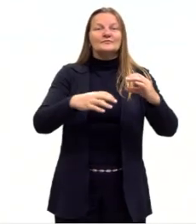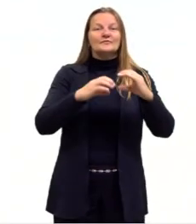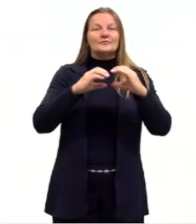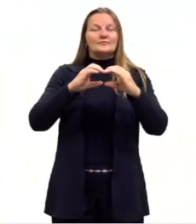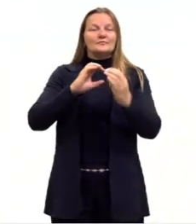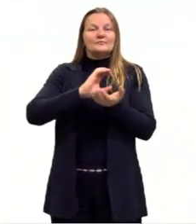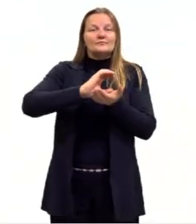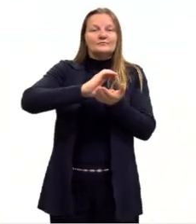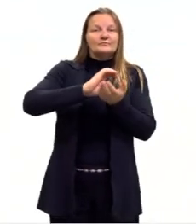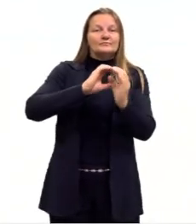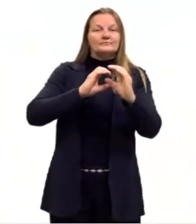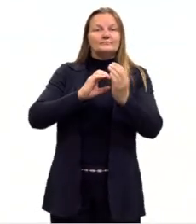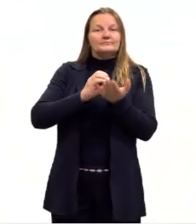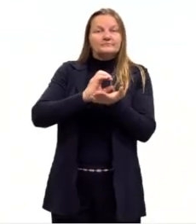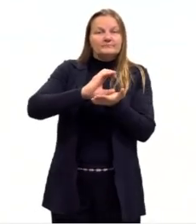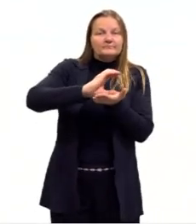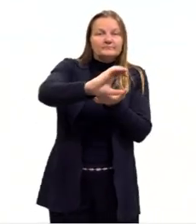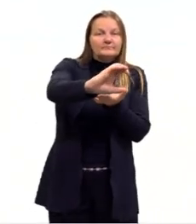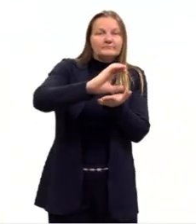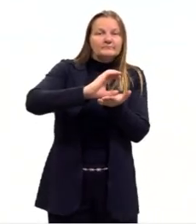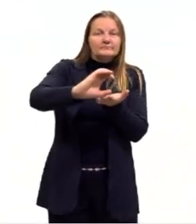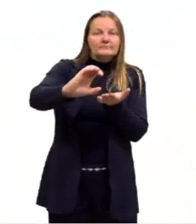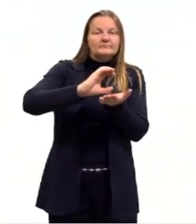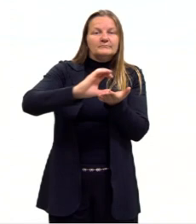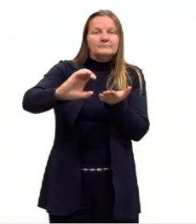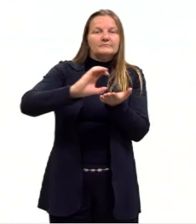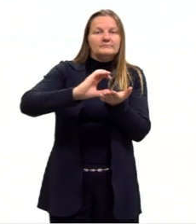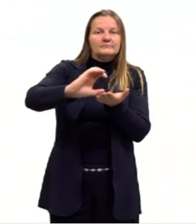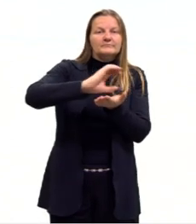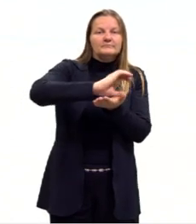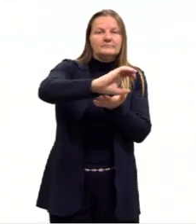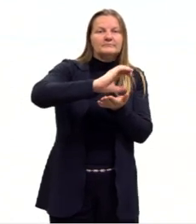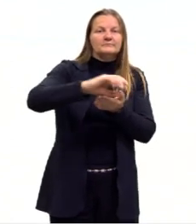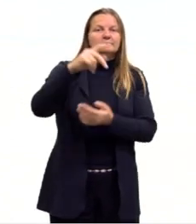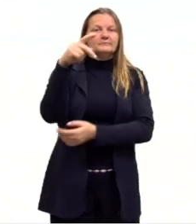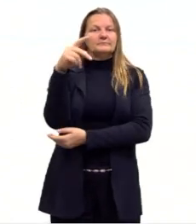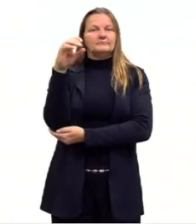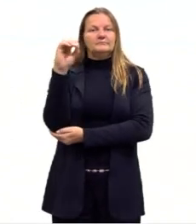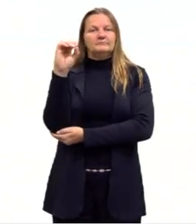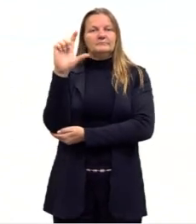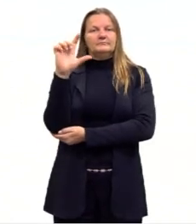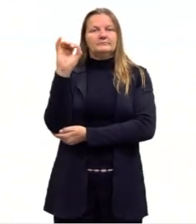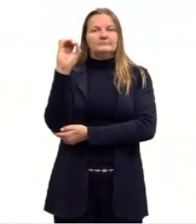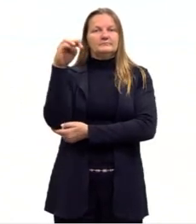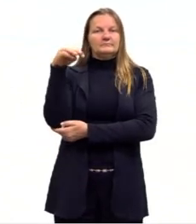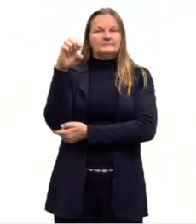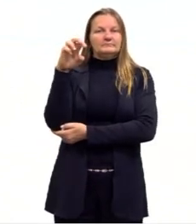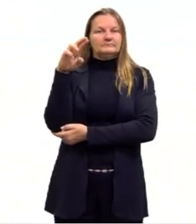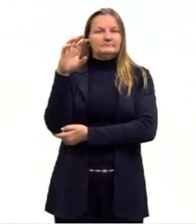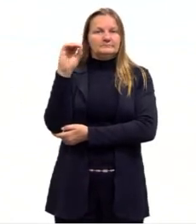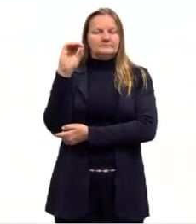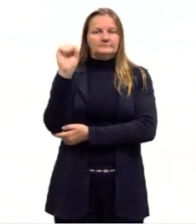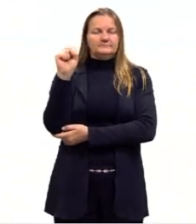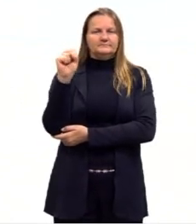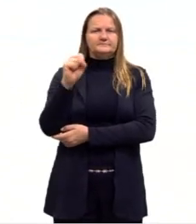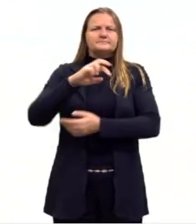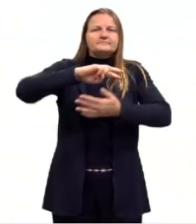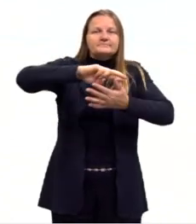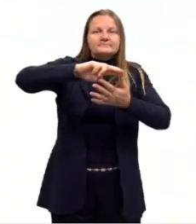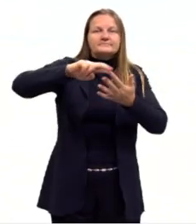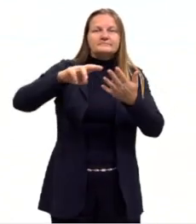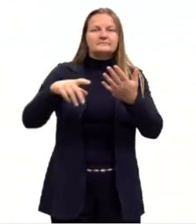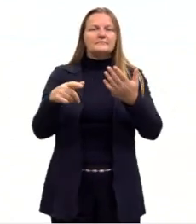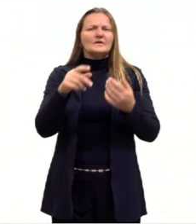carbônicas é importante a gente falar dos polímeros porque os polímeros porque você sabia diferença que tem entre os